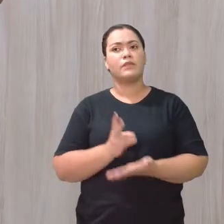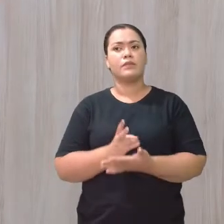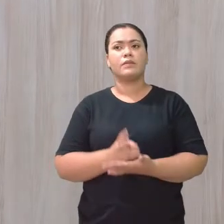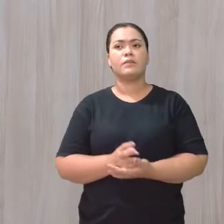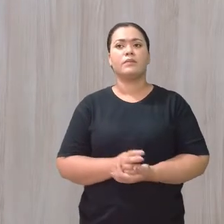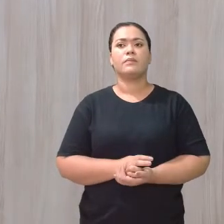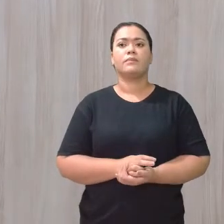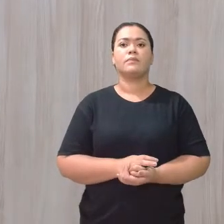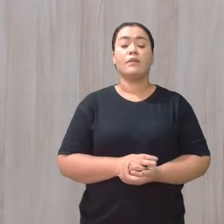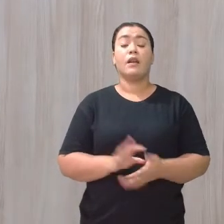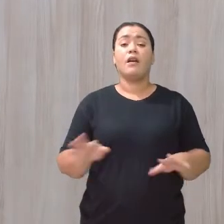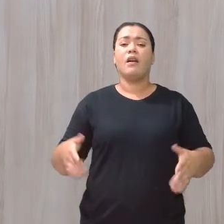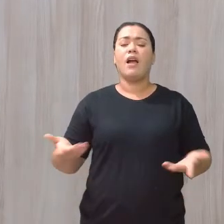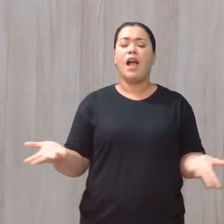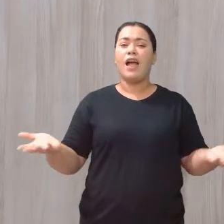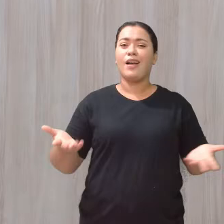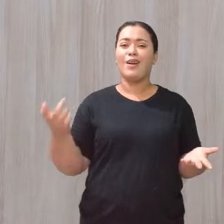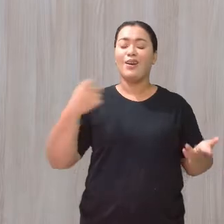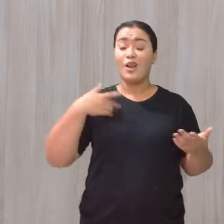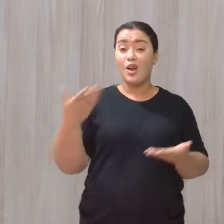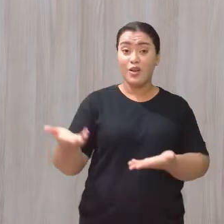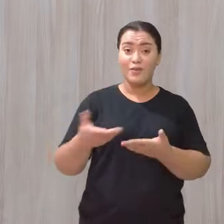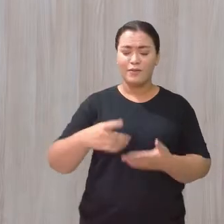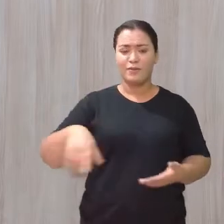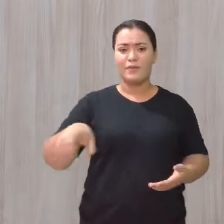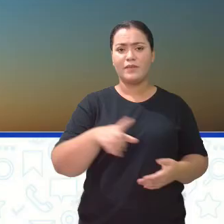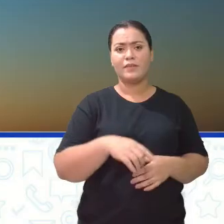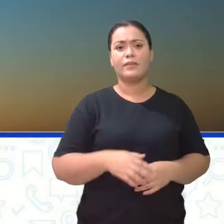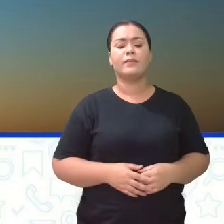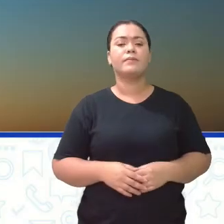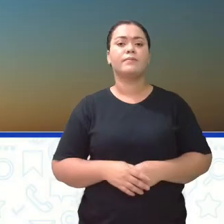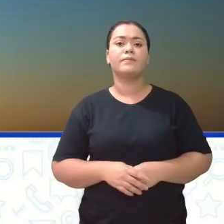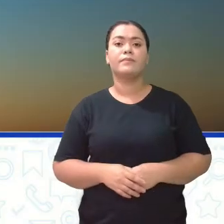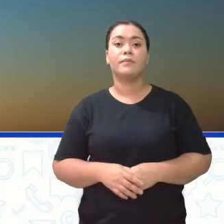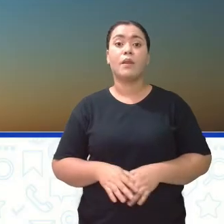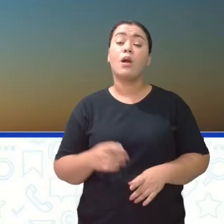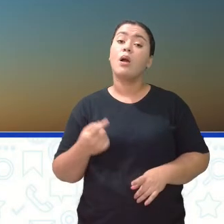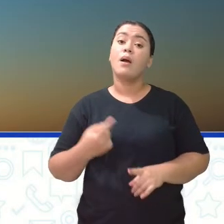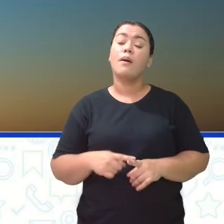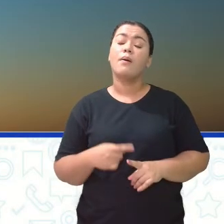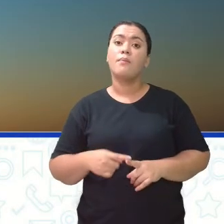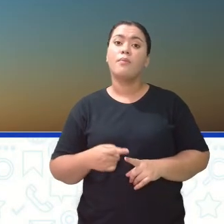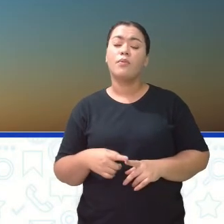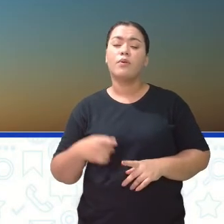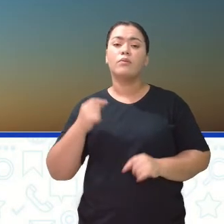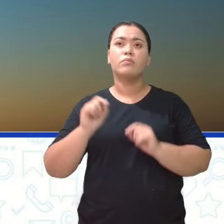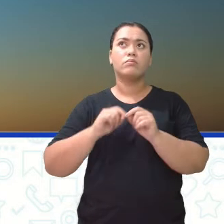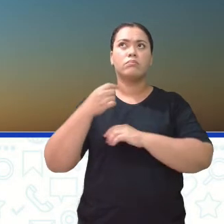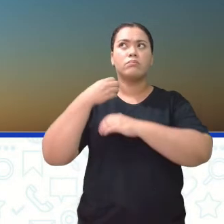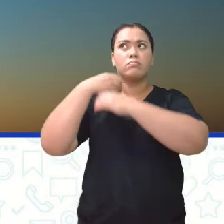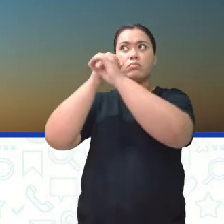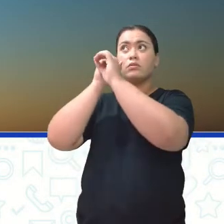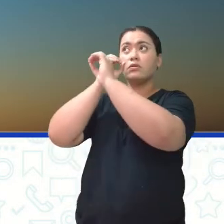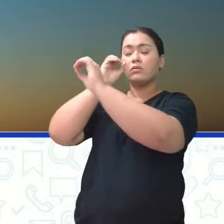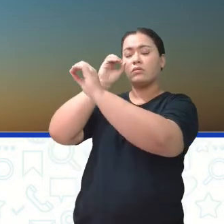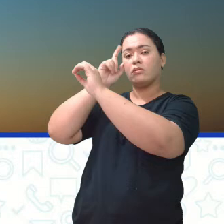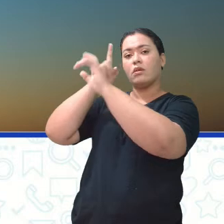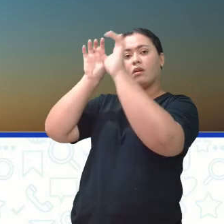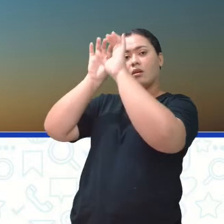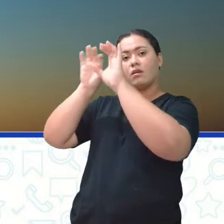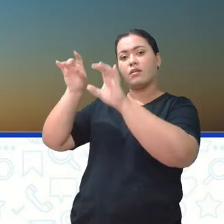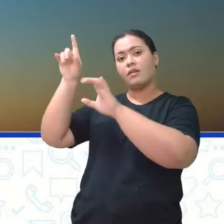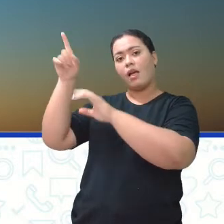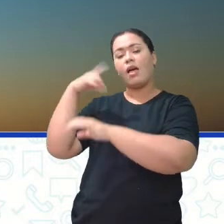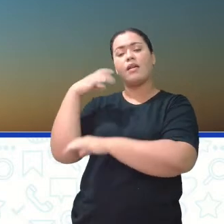E também eu trago um convite para vocês, né? Porque normalmente a astronomia é uma ciência que ela vai